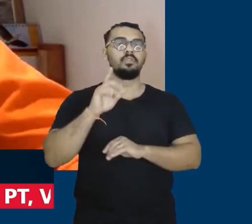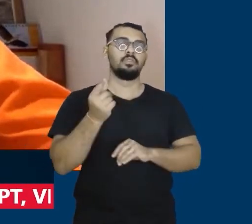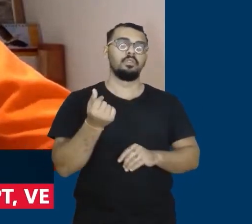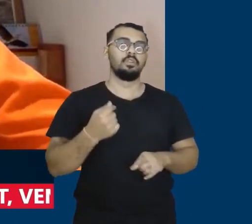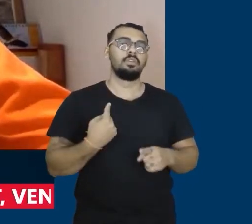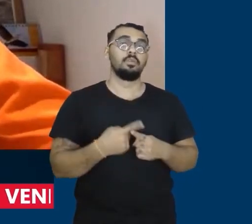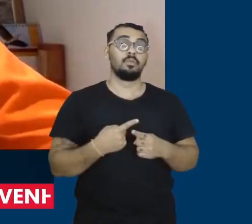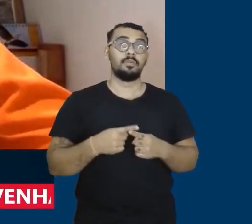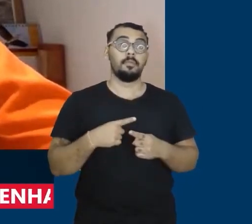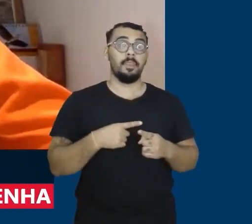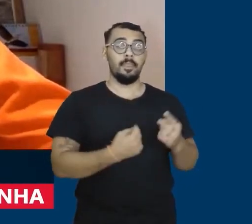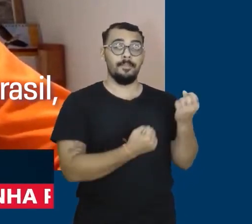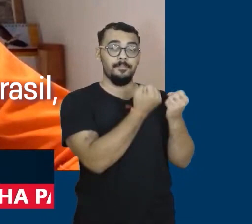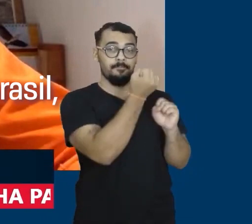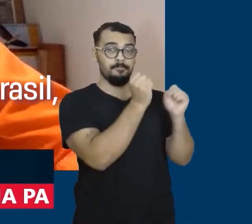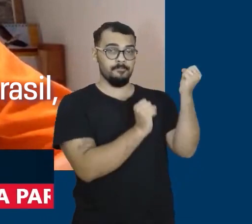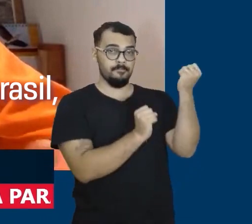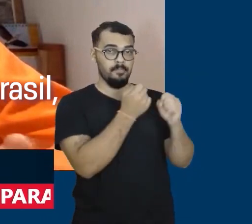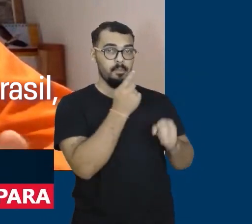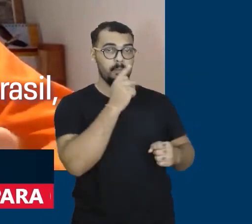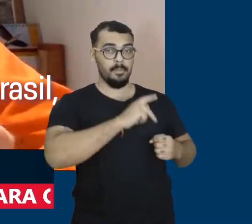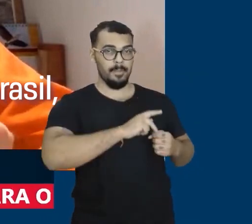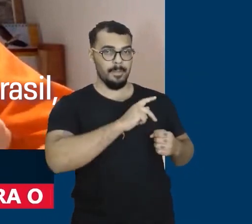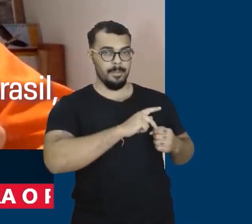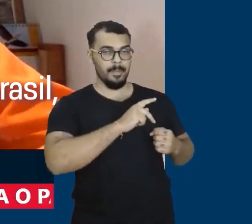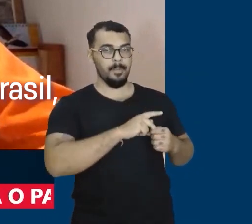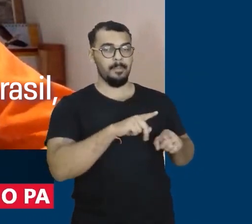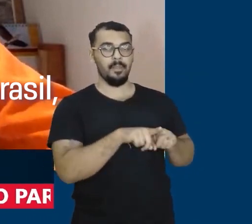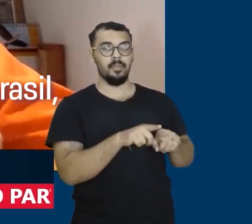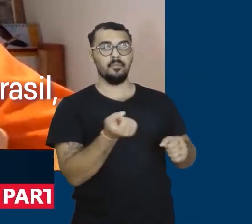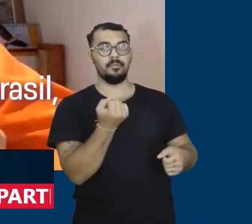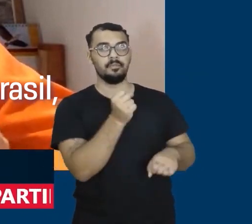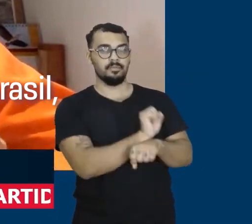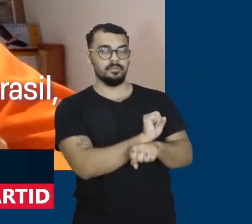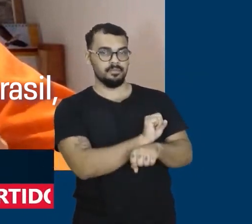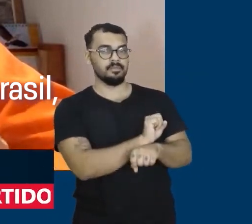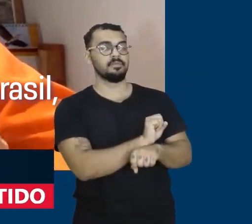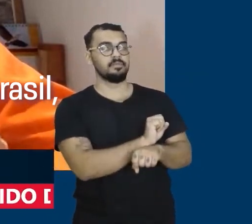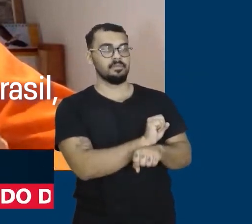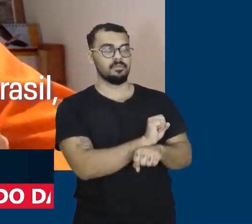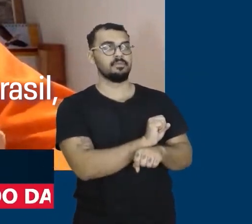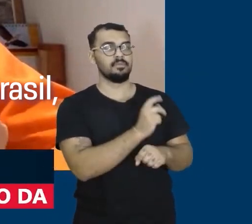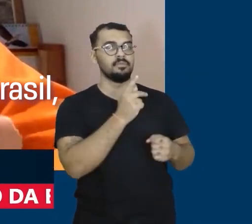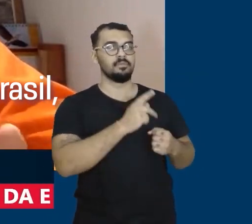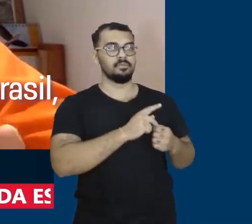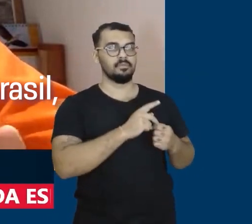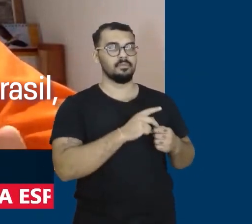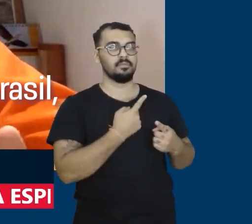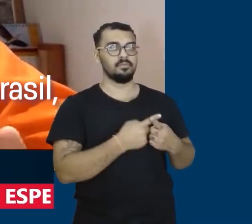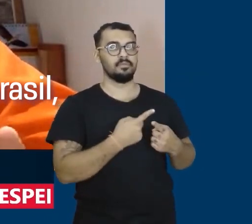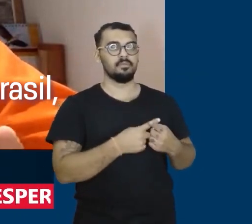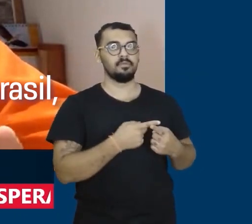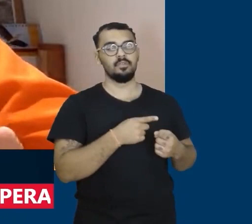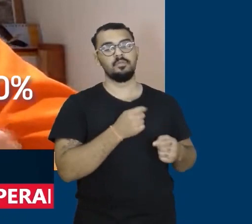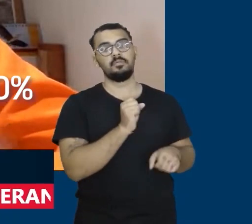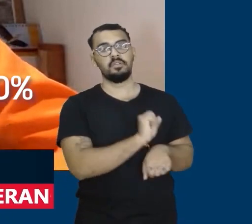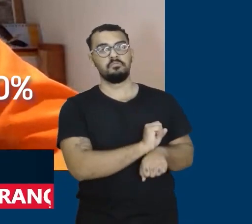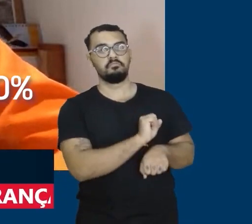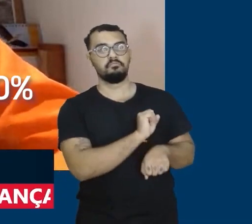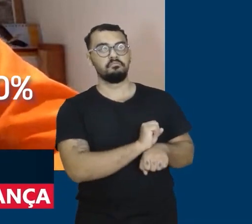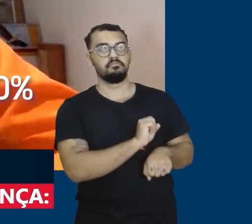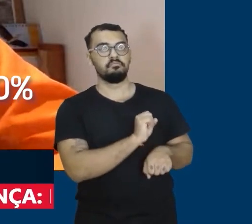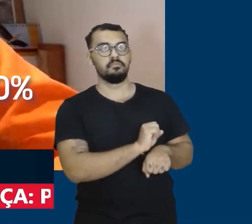inclusive as refinarias da Petrobras deixaram de refinar petróleo aqui no Brasil ficaram ociosos as